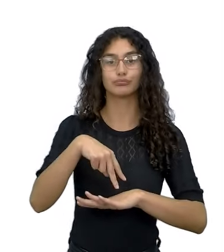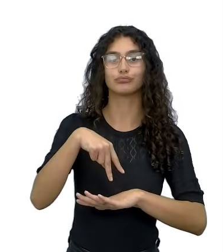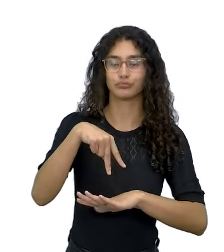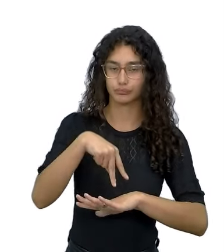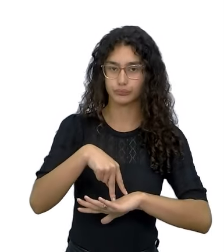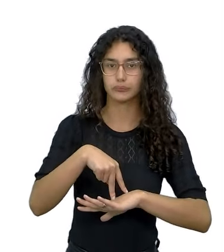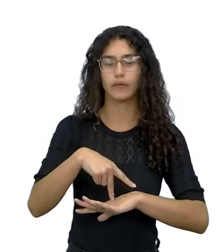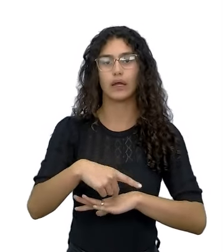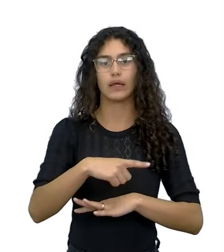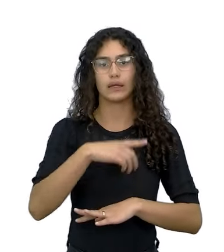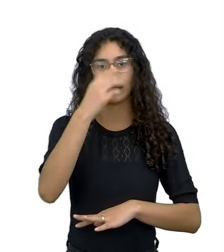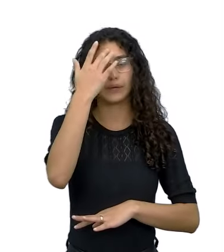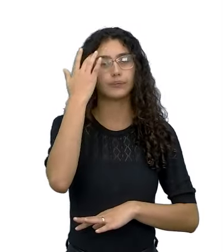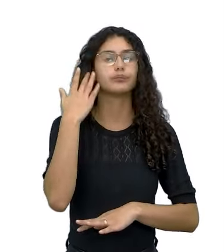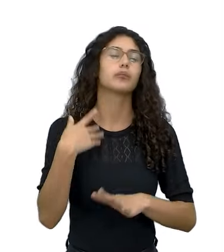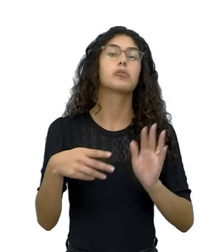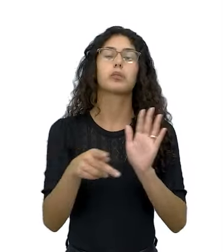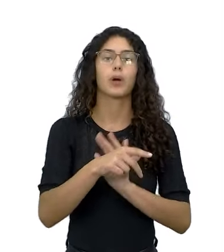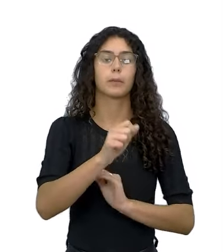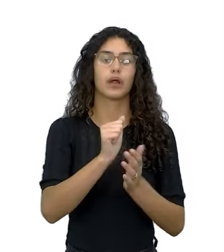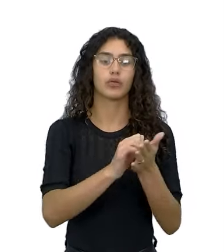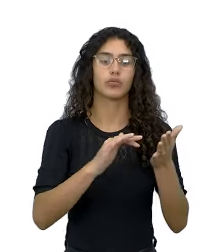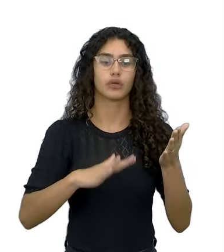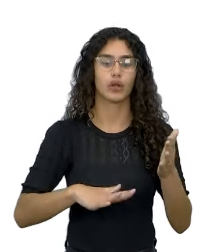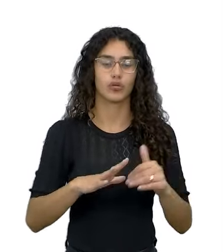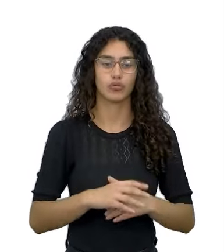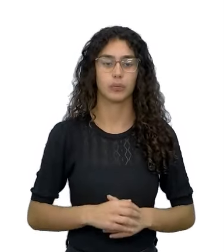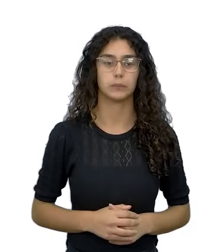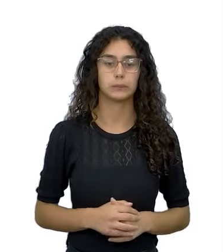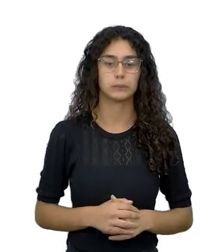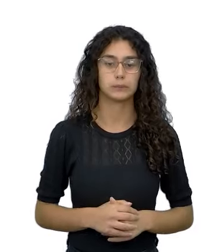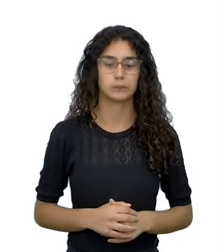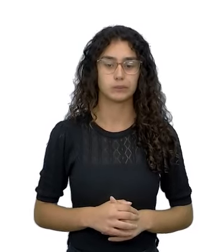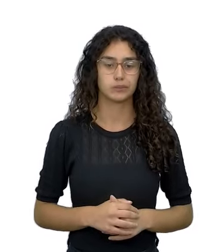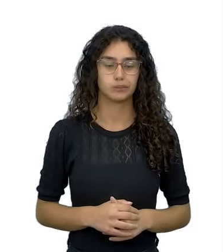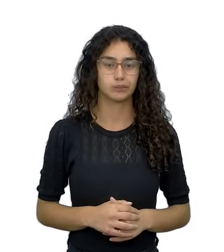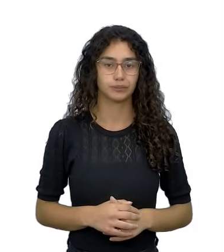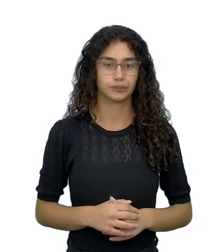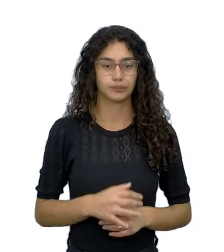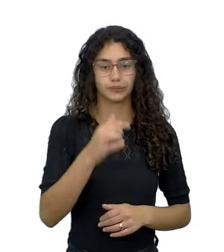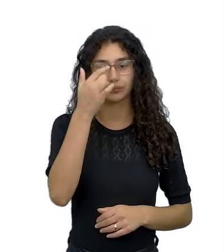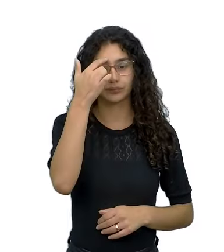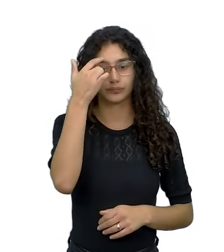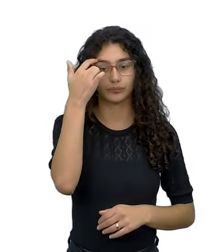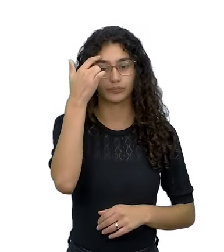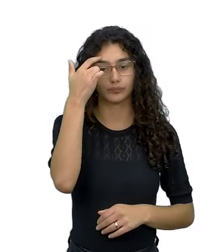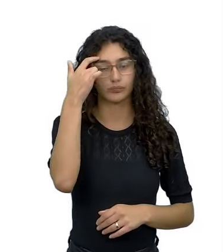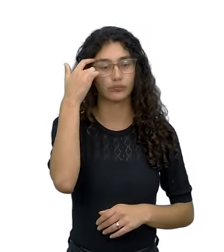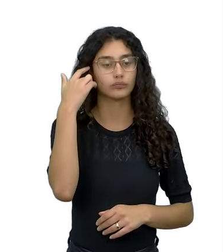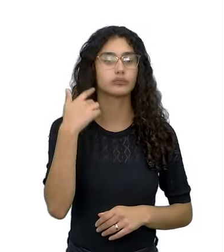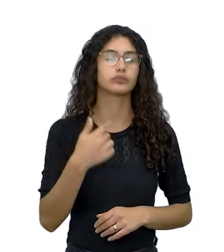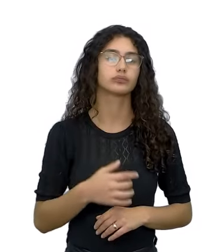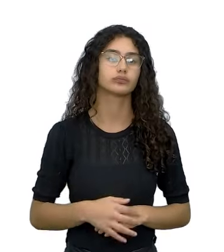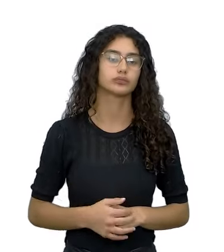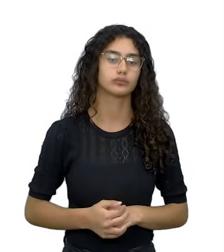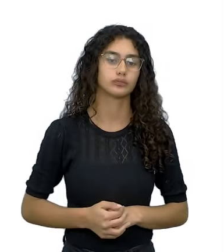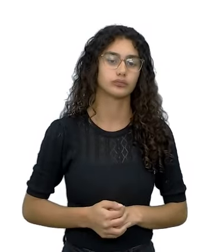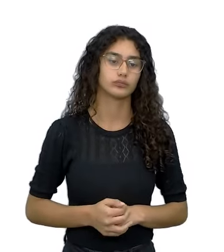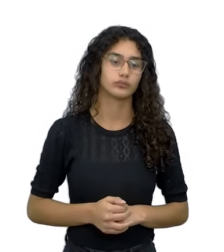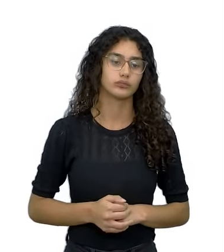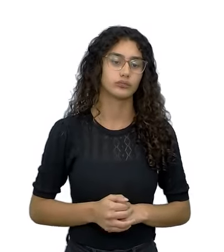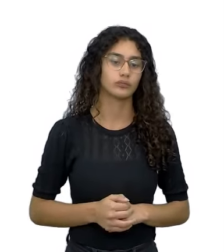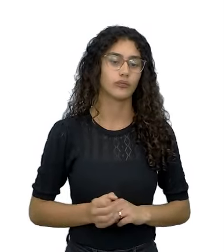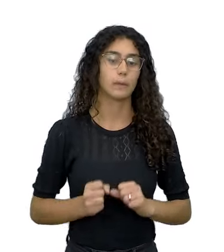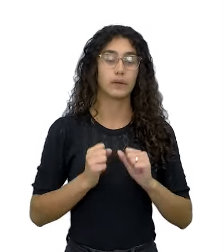aí, né, das suas atividades. Então, a gente tem aqui, para a gente poder se situar, a